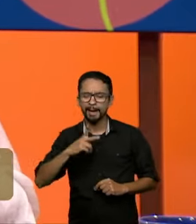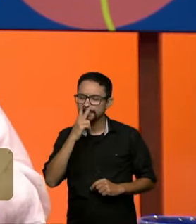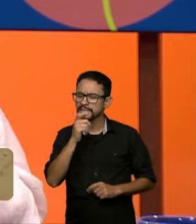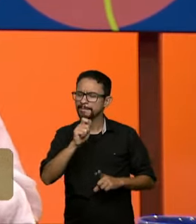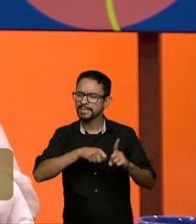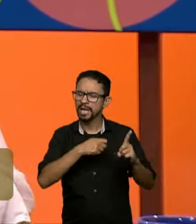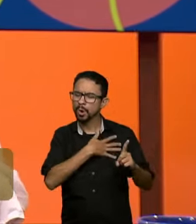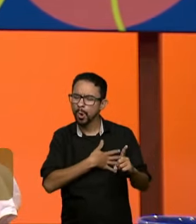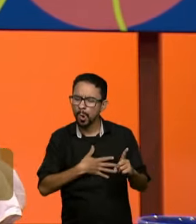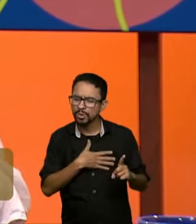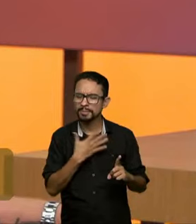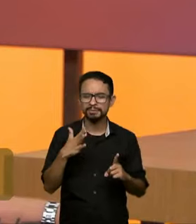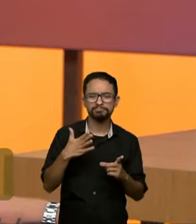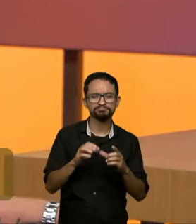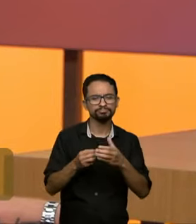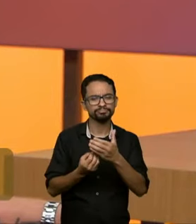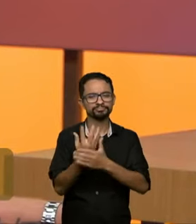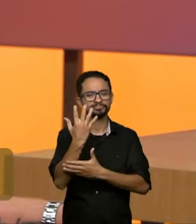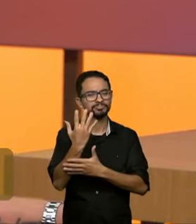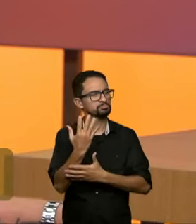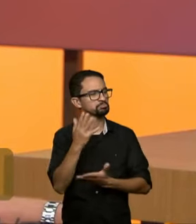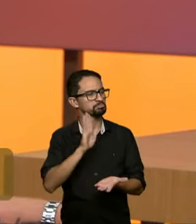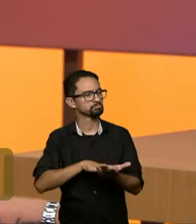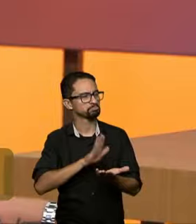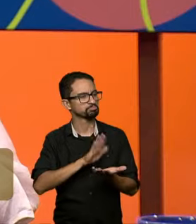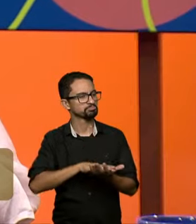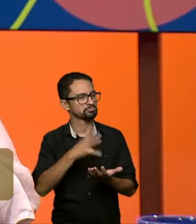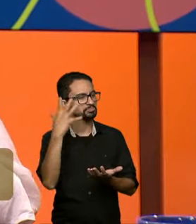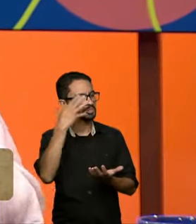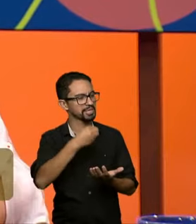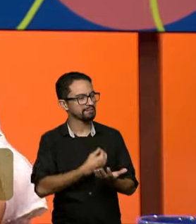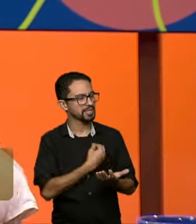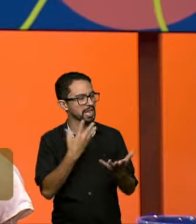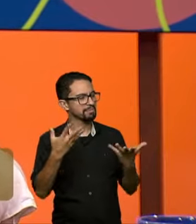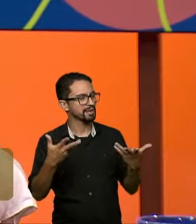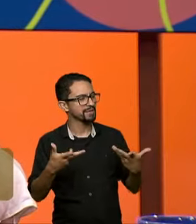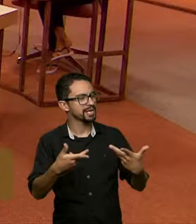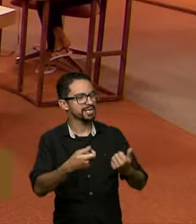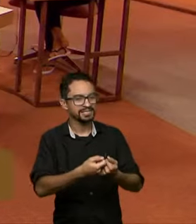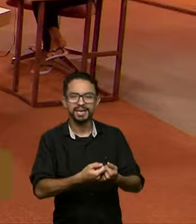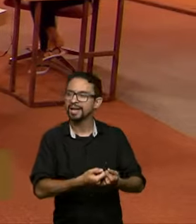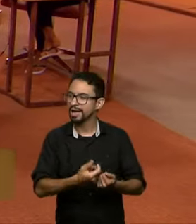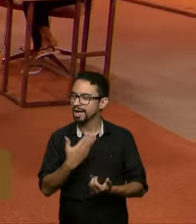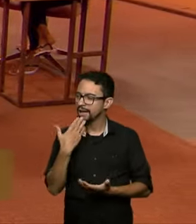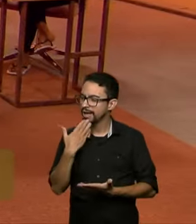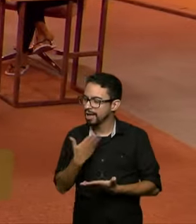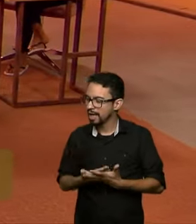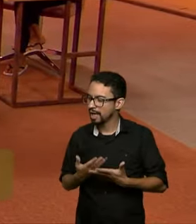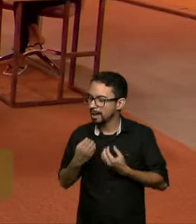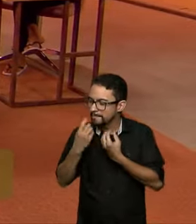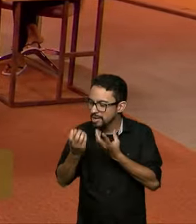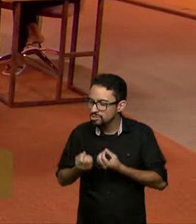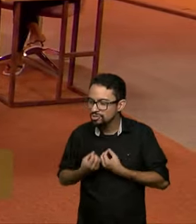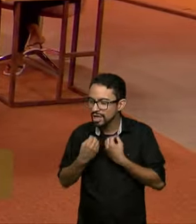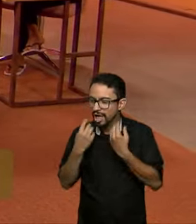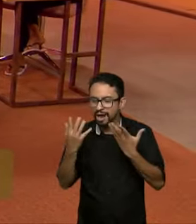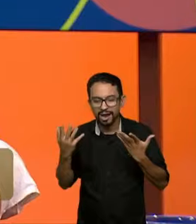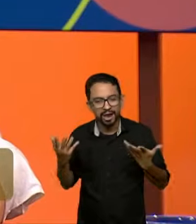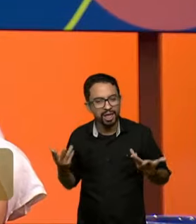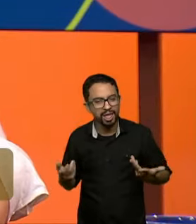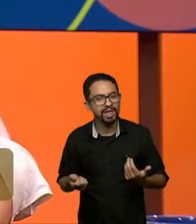agosto, talvez. Minha santa, você tá com a vida linda. Parabéns. Você escreve também, não? Escrevo. Ela é Meu poetisa. Deus.